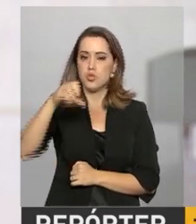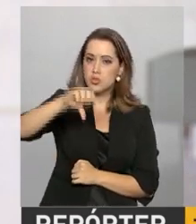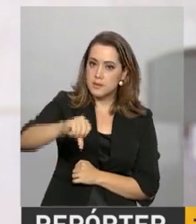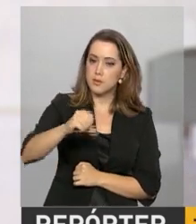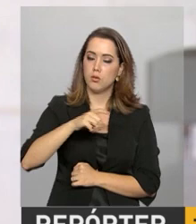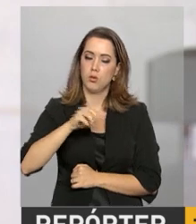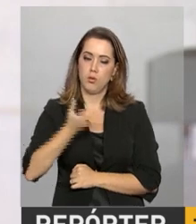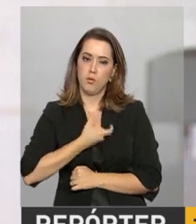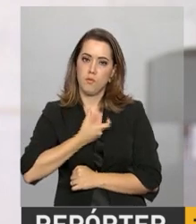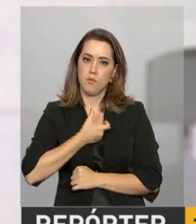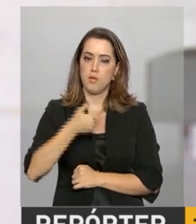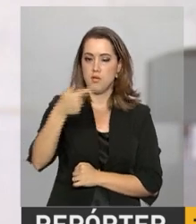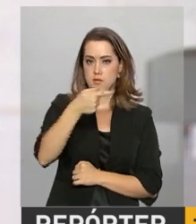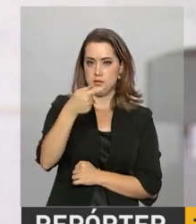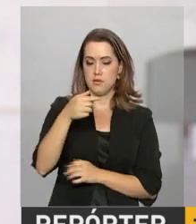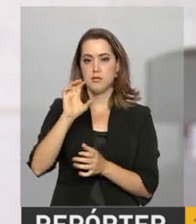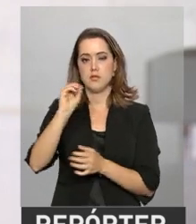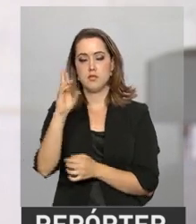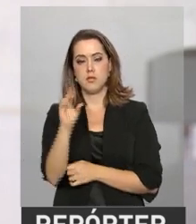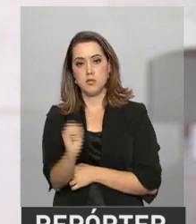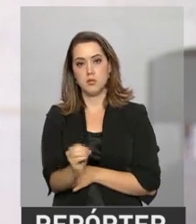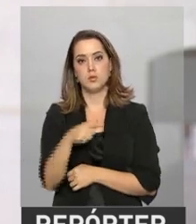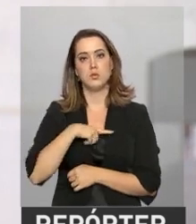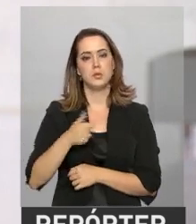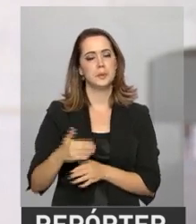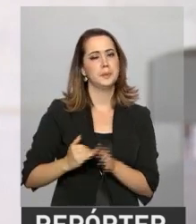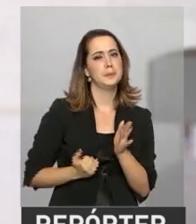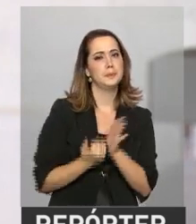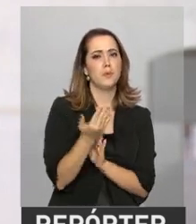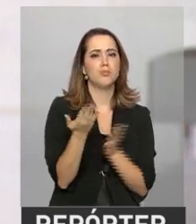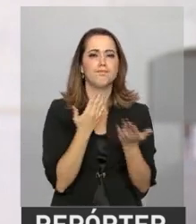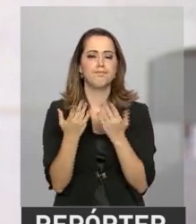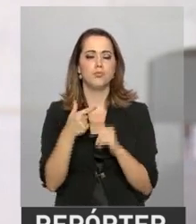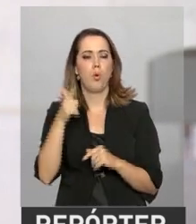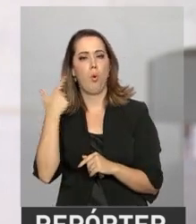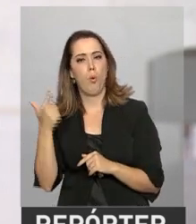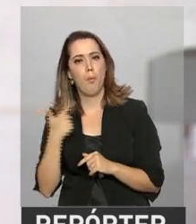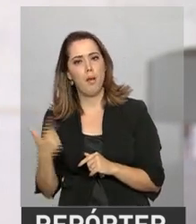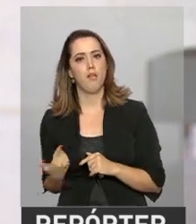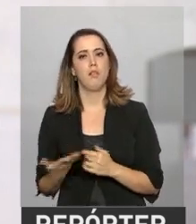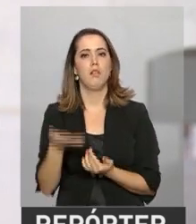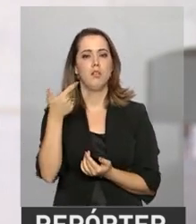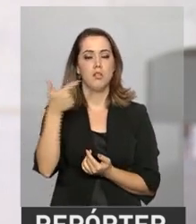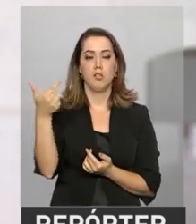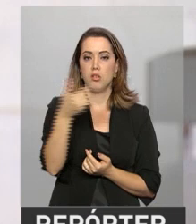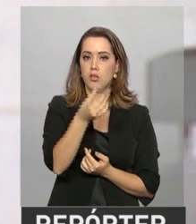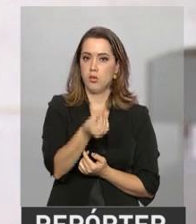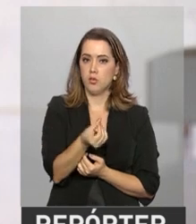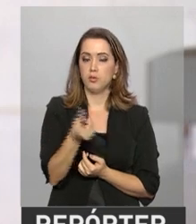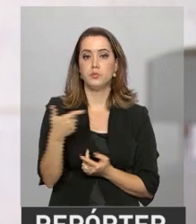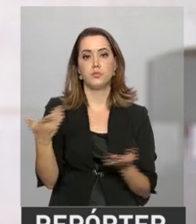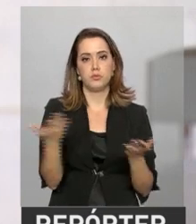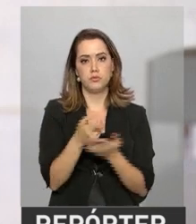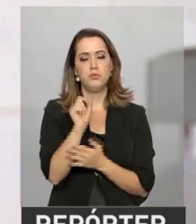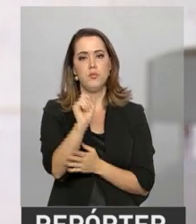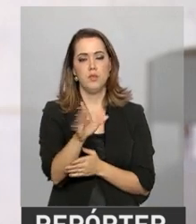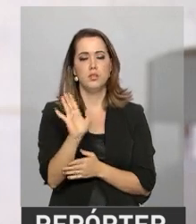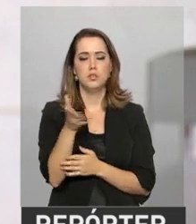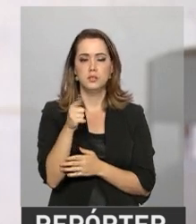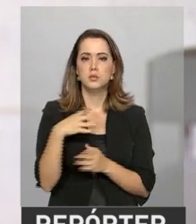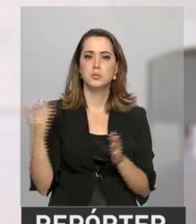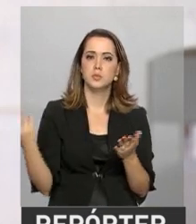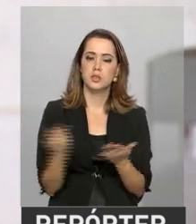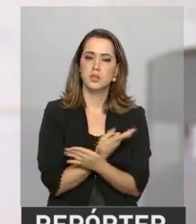que o dobro que as três conquistadas nas Olimpíadas de Londres em 2012. Desempenho que, segundo os próprios atletas, também